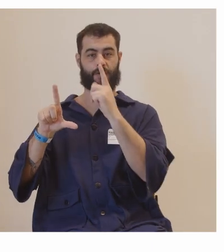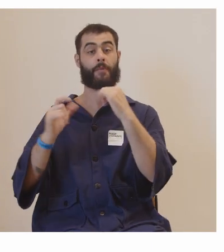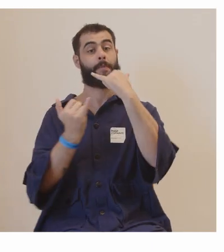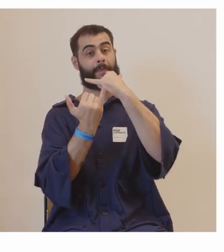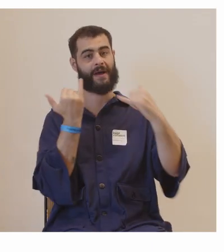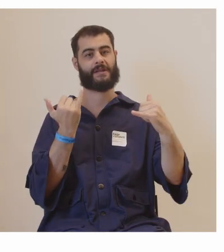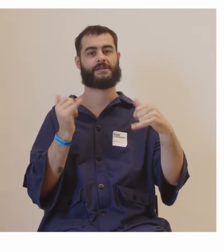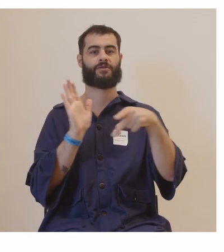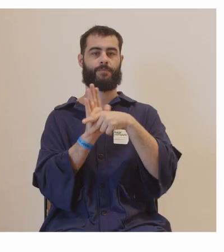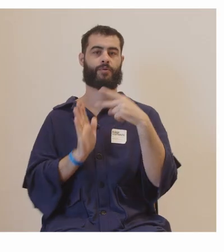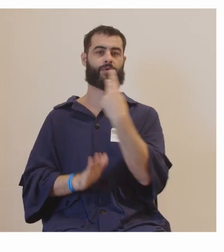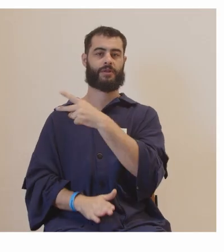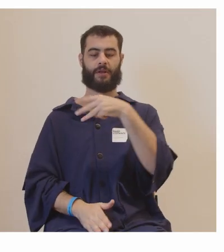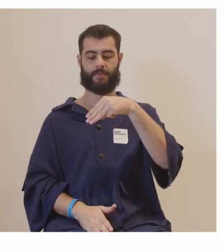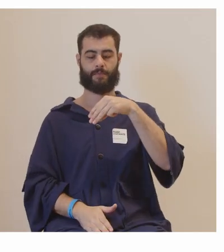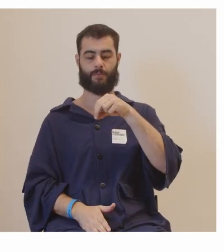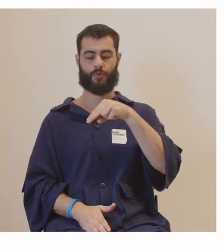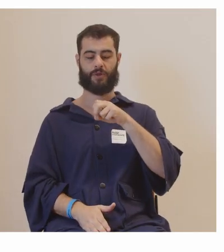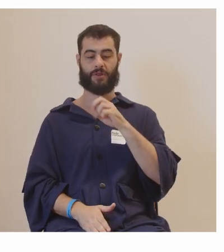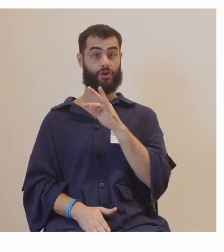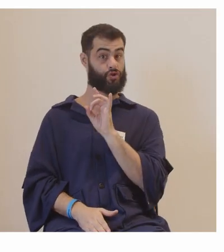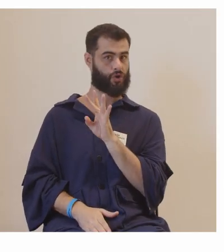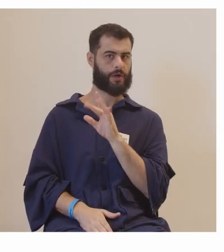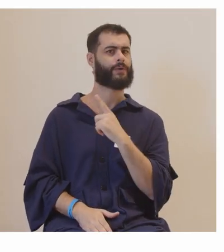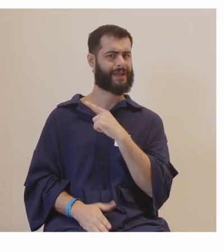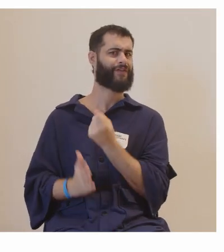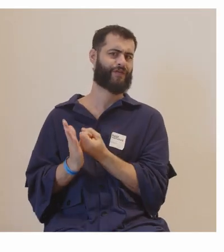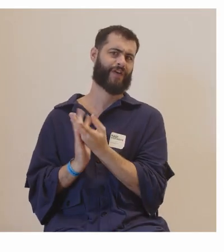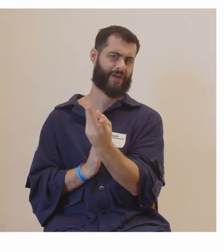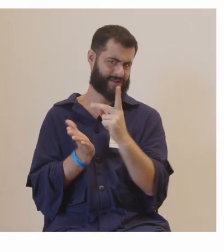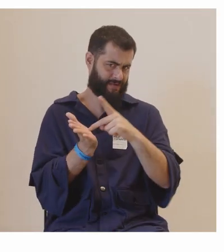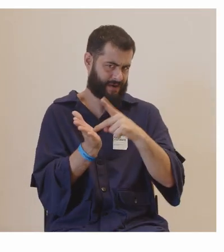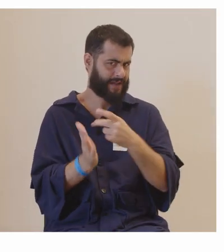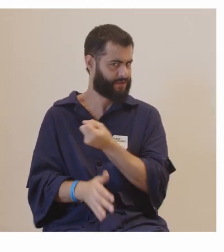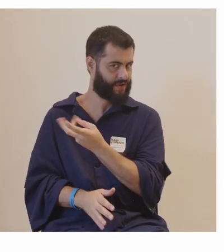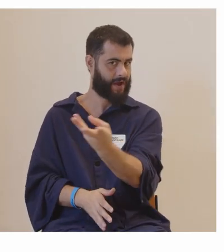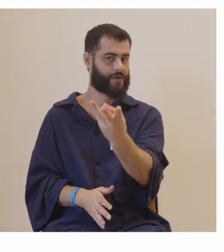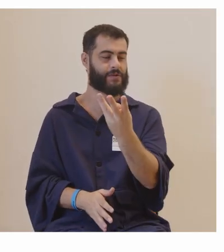Aliás, aparece em muitas outras, gente, né? Isso é um padrão, na verdade, que a gente vai ver